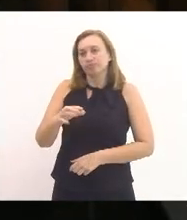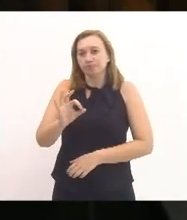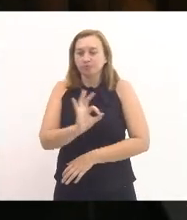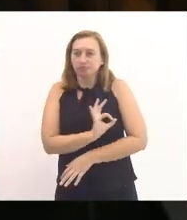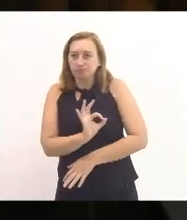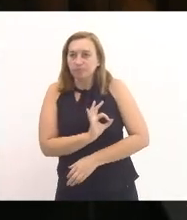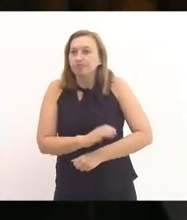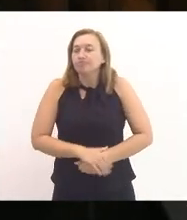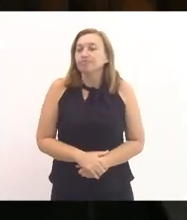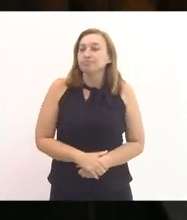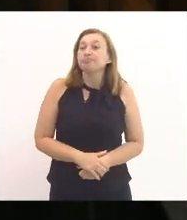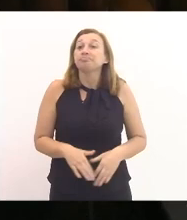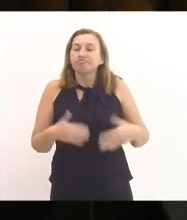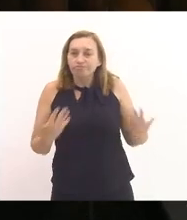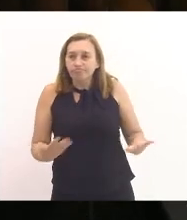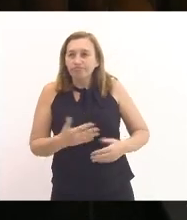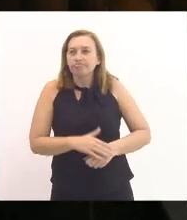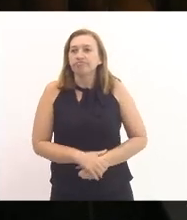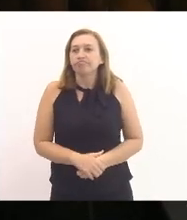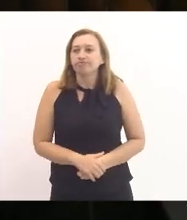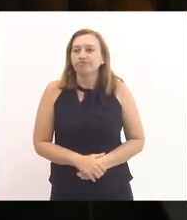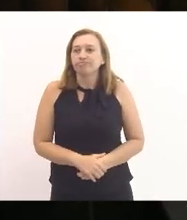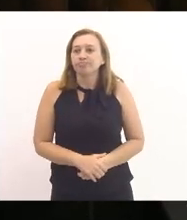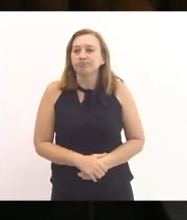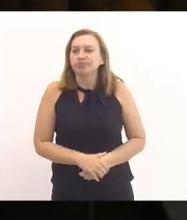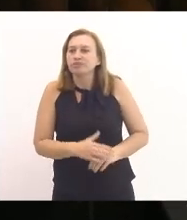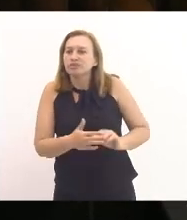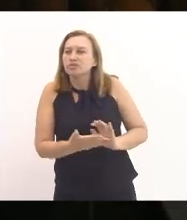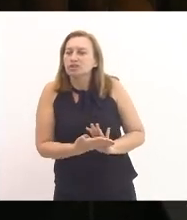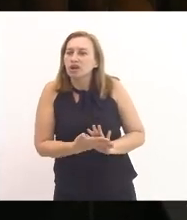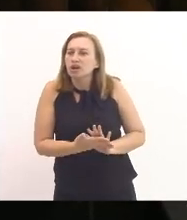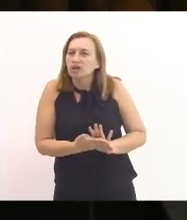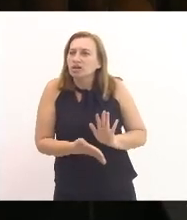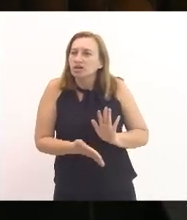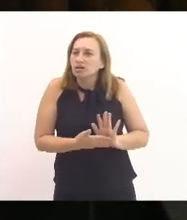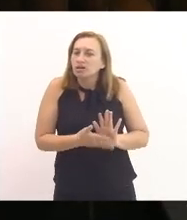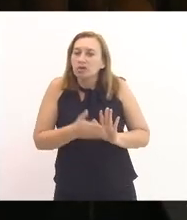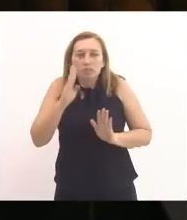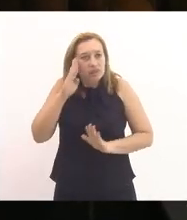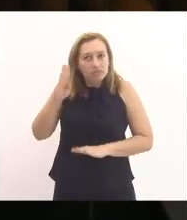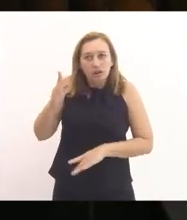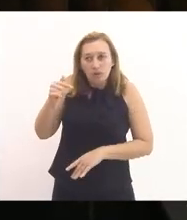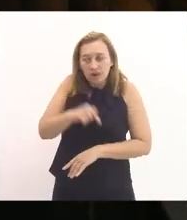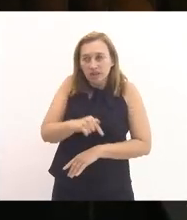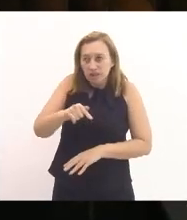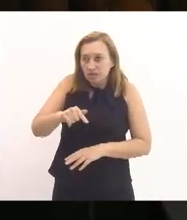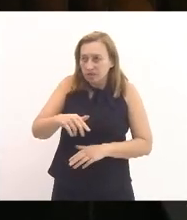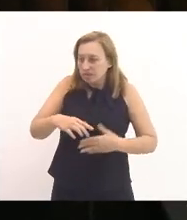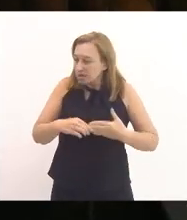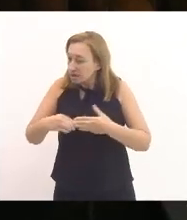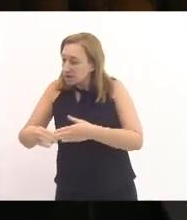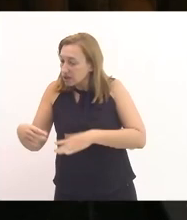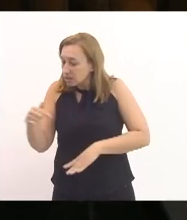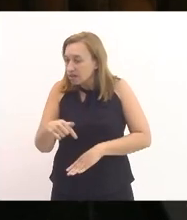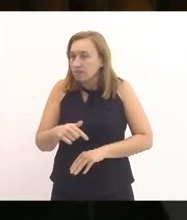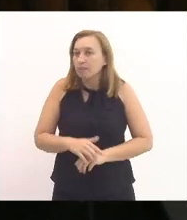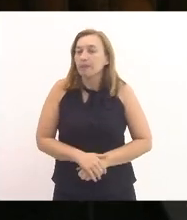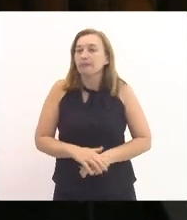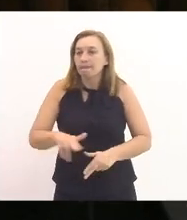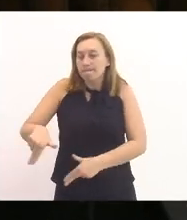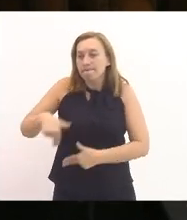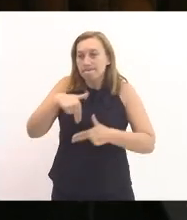então é trazendo por ponto específico que me traz aqui na Tribuna né